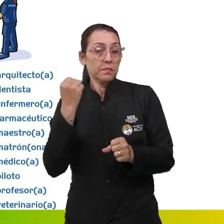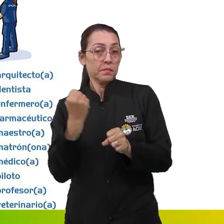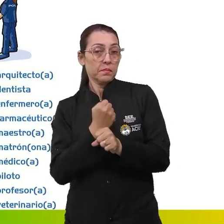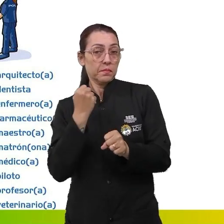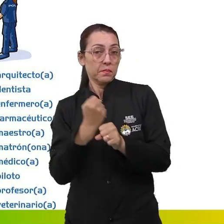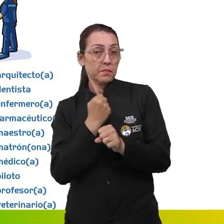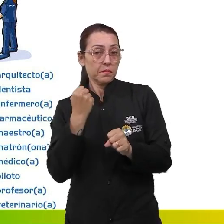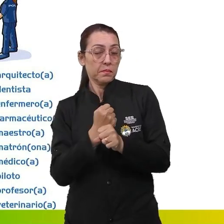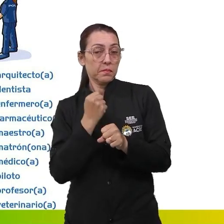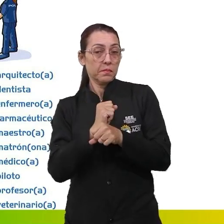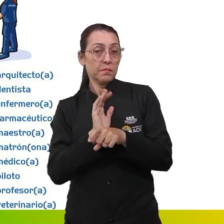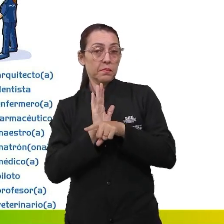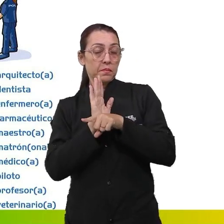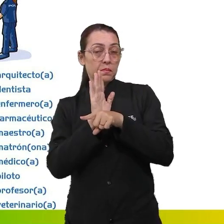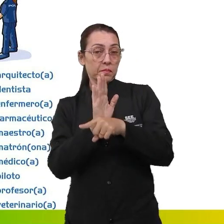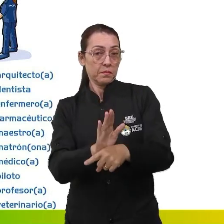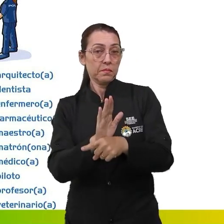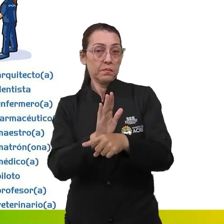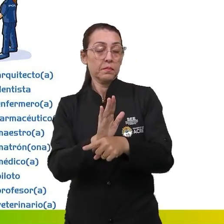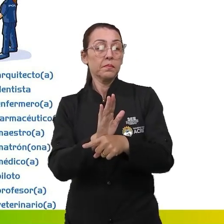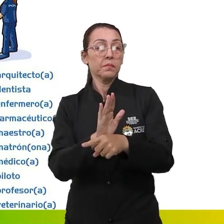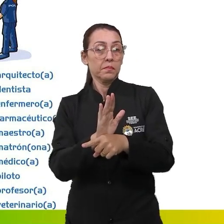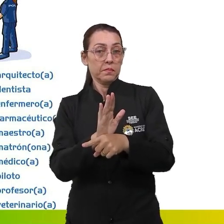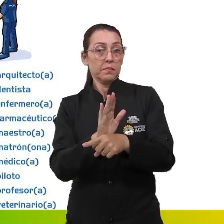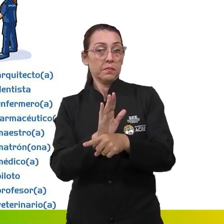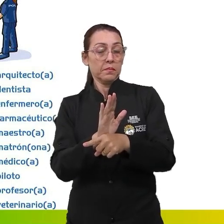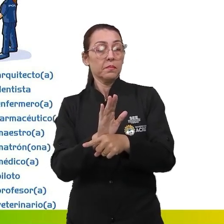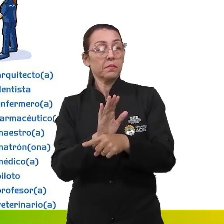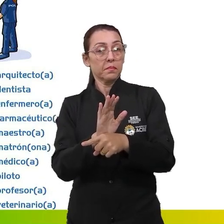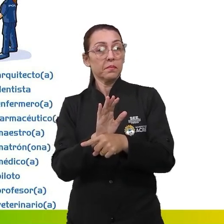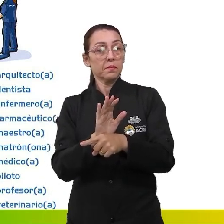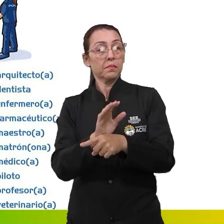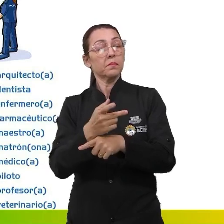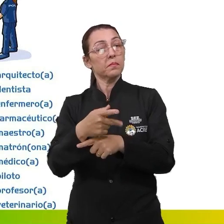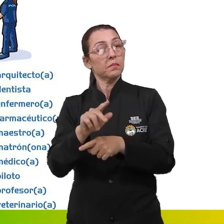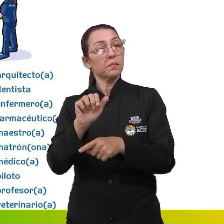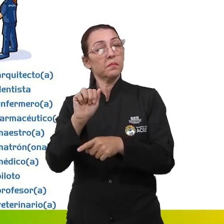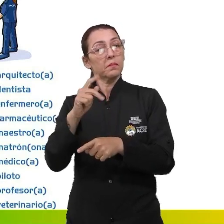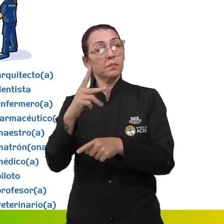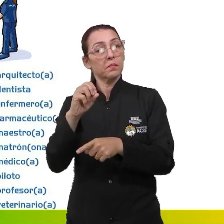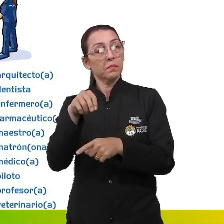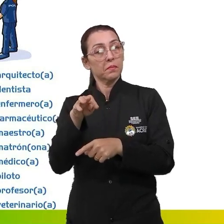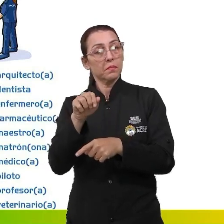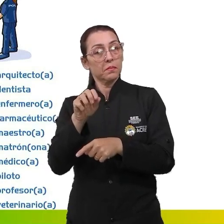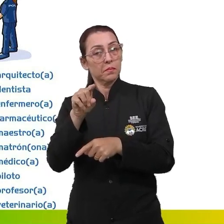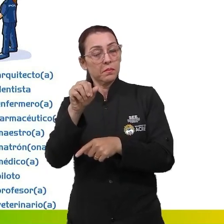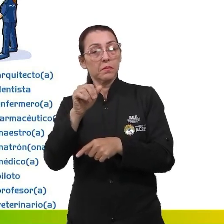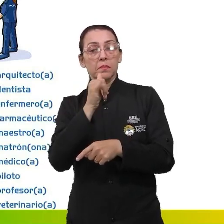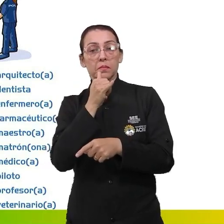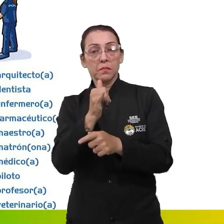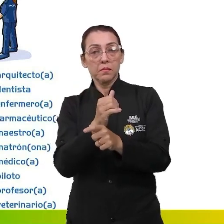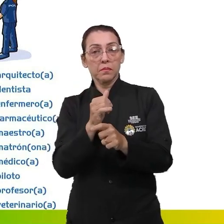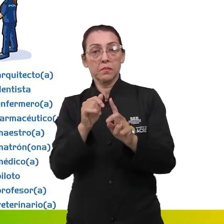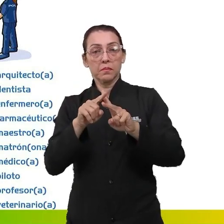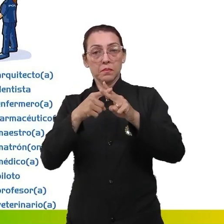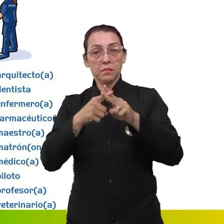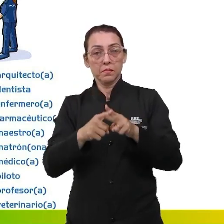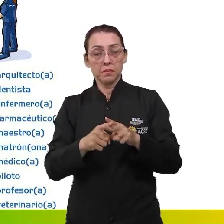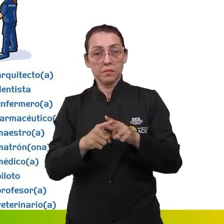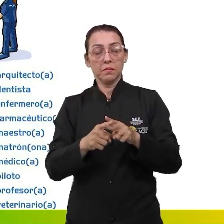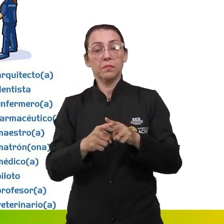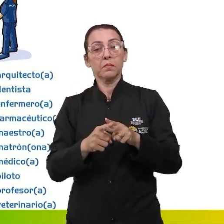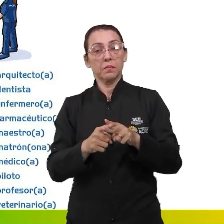pedreiro, auxiliar de guarderia, que a gente chama aqui de apontador, né? Aí outros aí, eletricista, destaca aqui